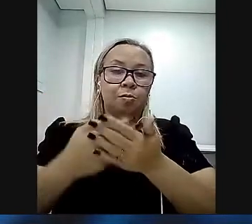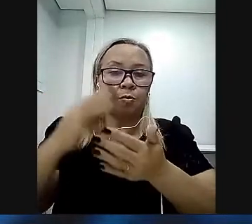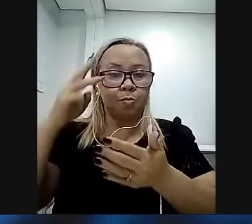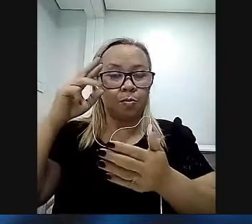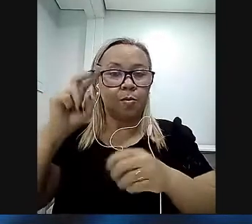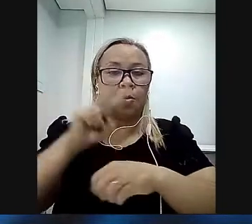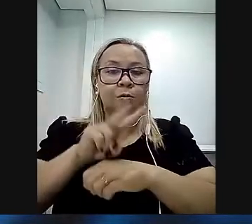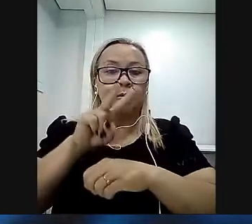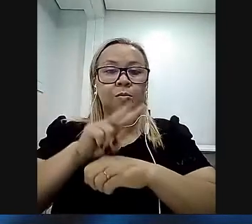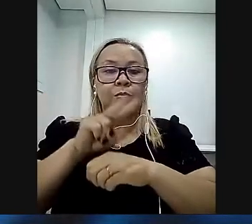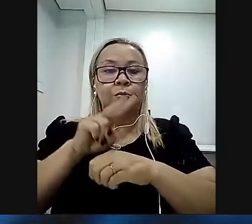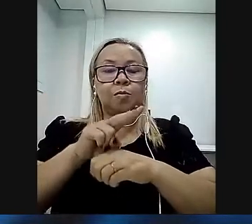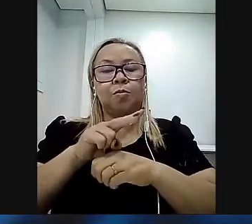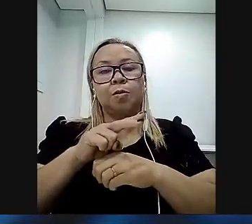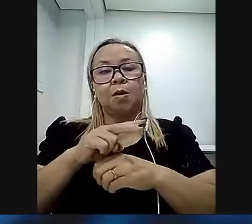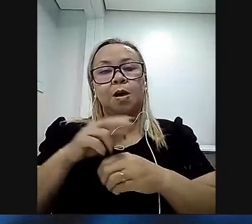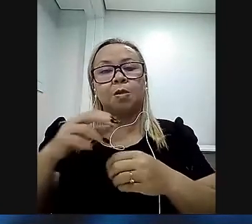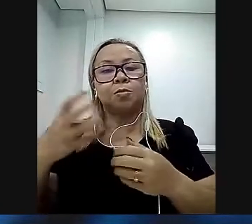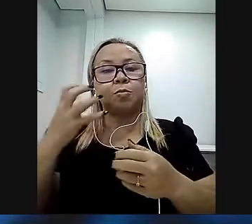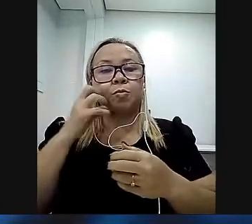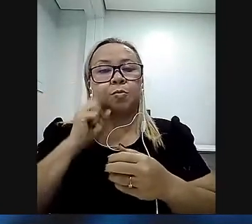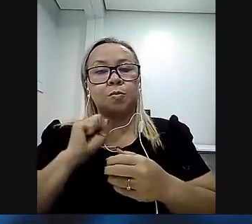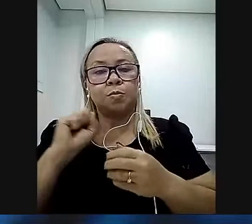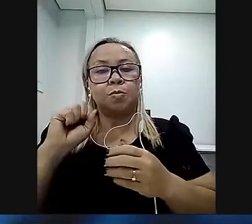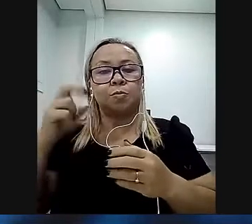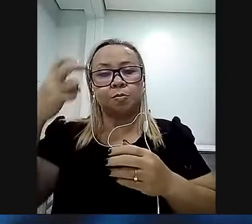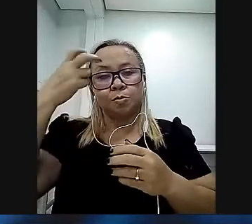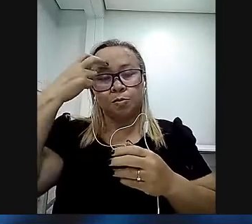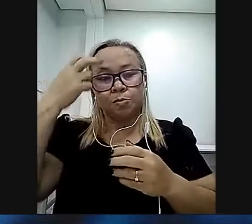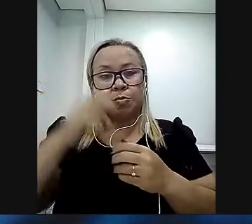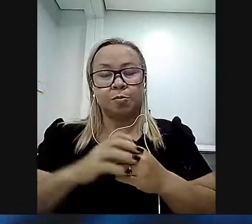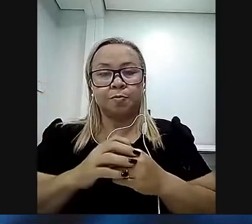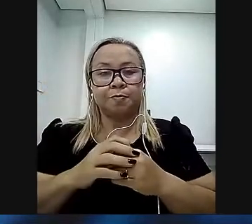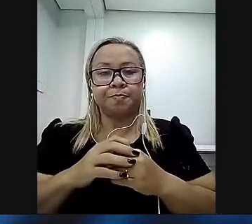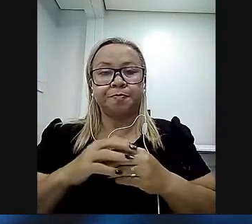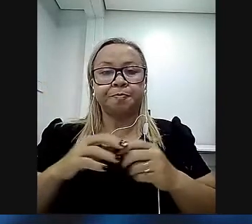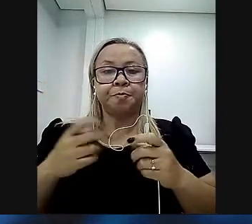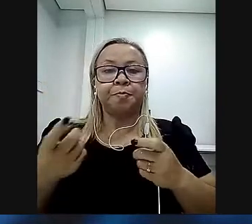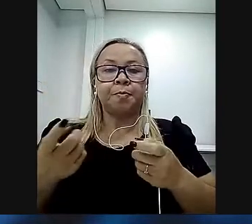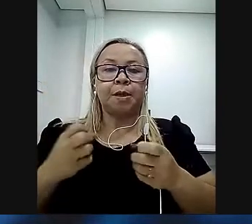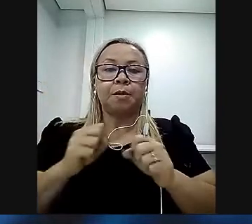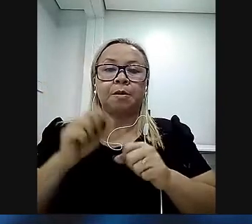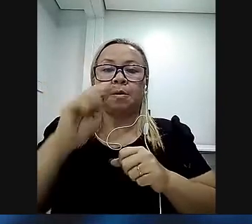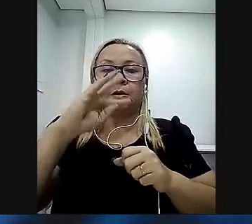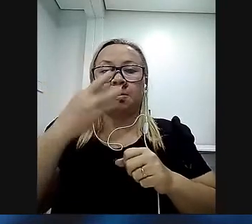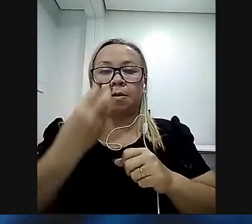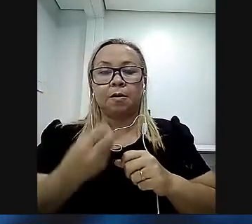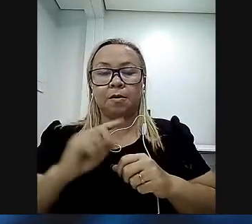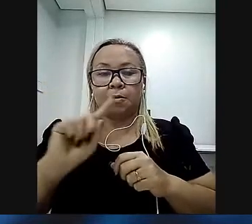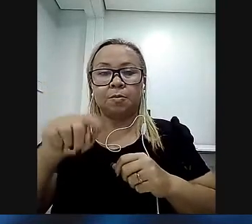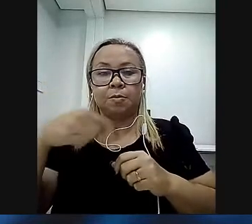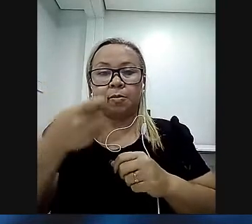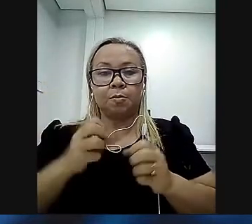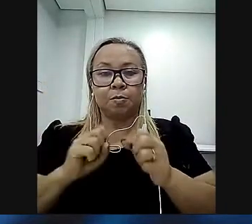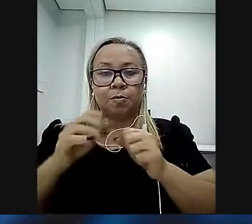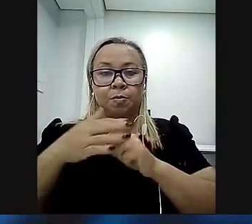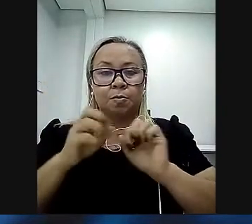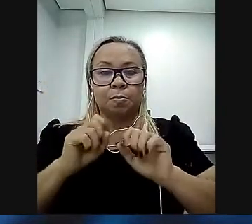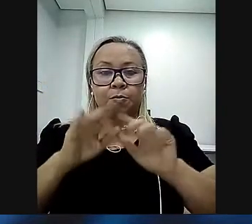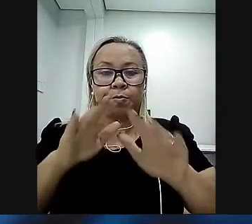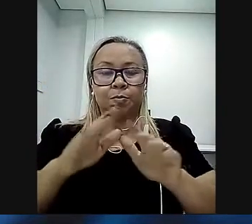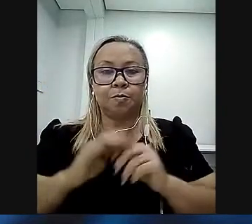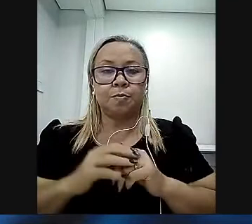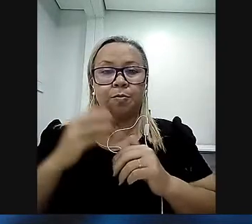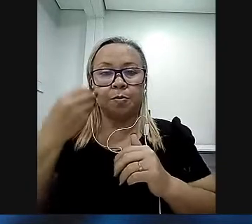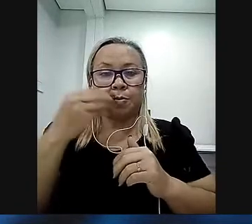cultural, ressignificação de espaços públicos e arte pós-pandemia. A partir da experiência obtida na edição do projeto Brasília